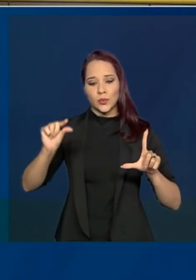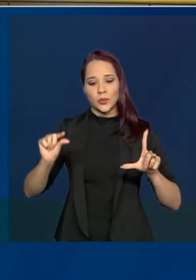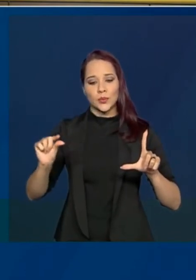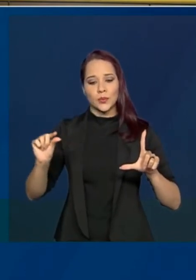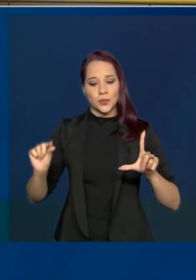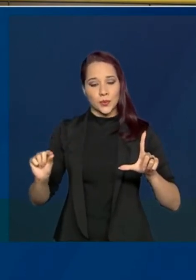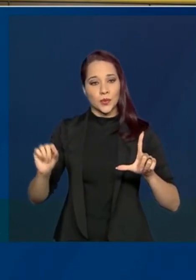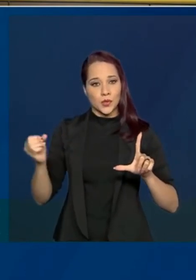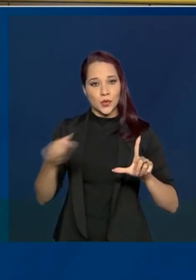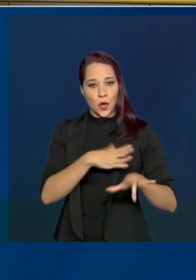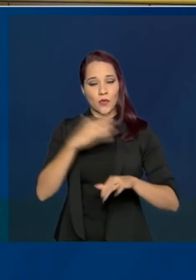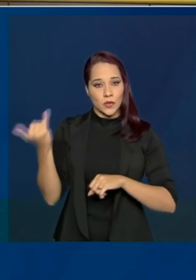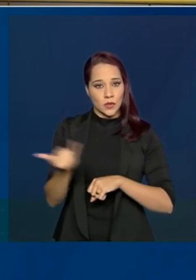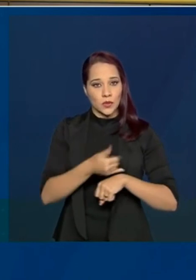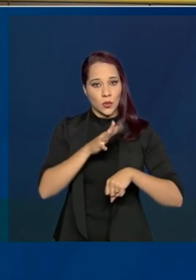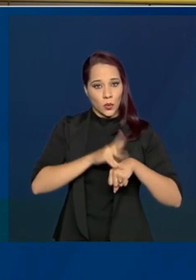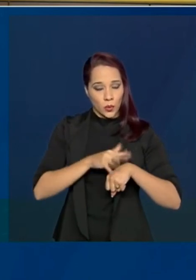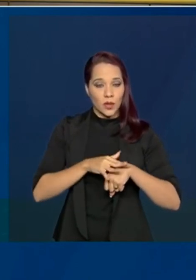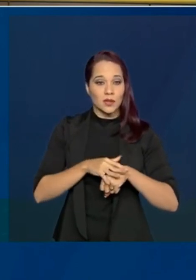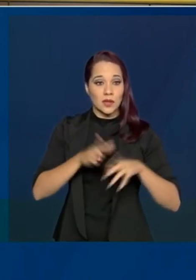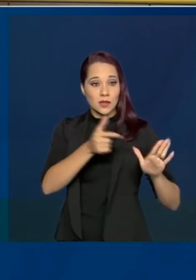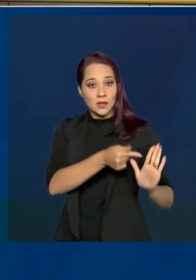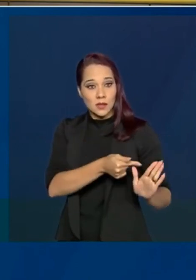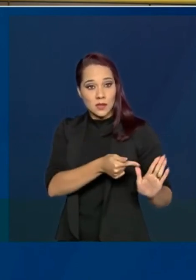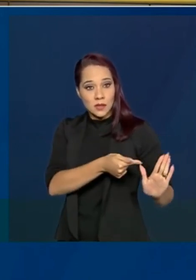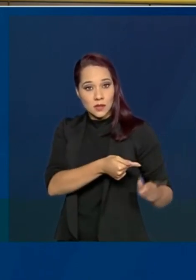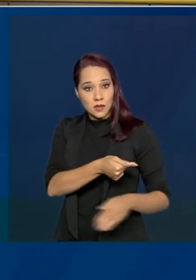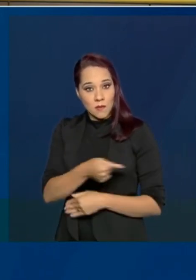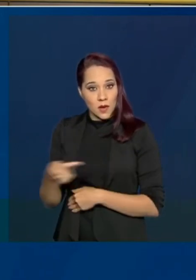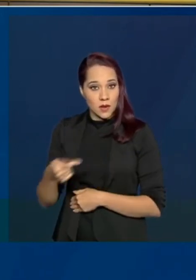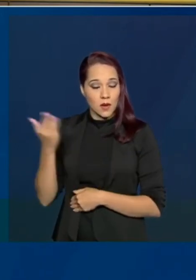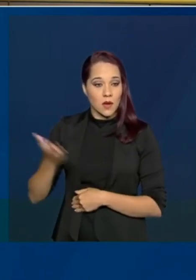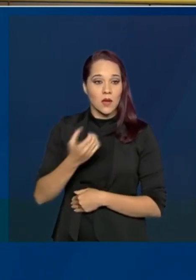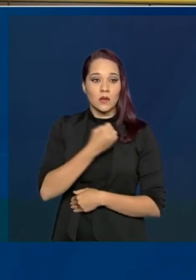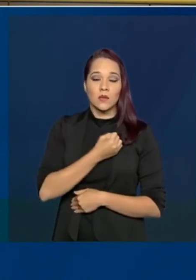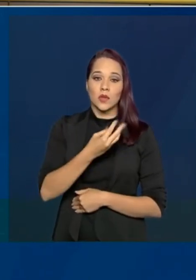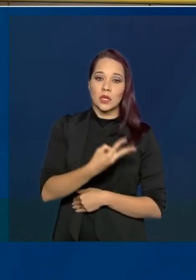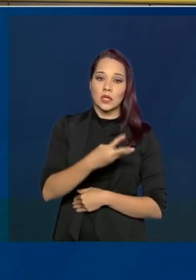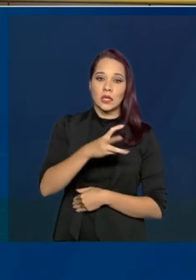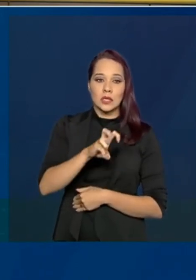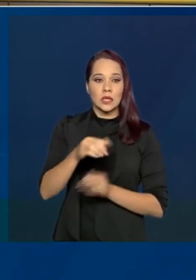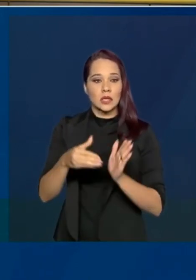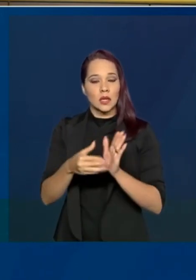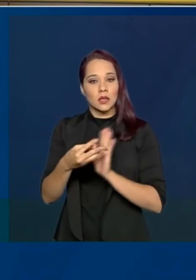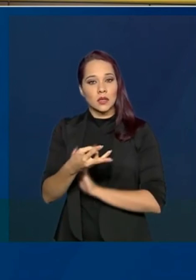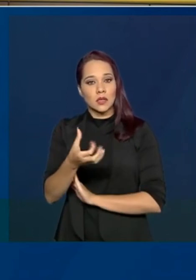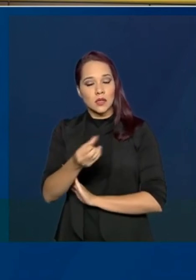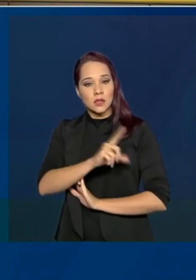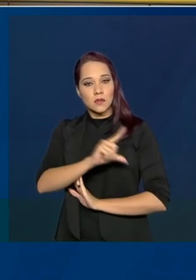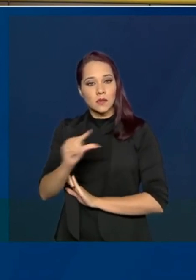número de novos registros de óbitos, que nessa semana epidemiológica da 35 para 36, registrou uma queda